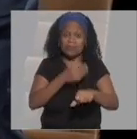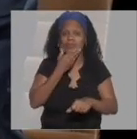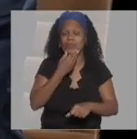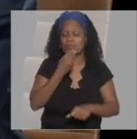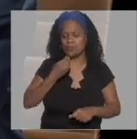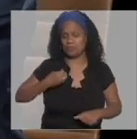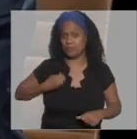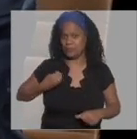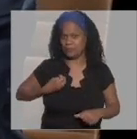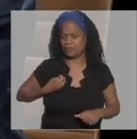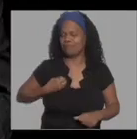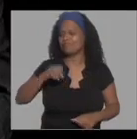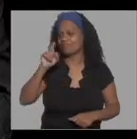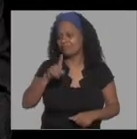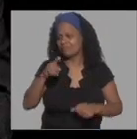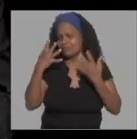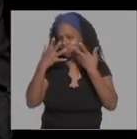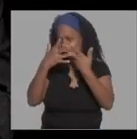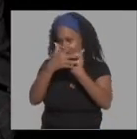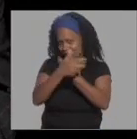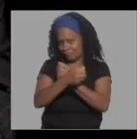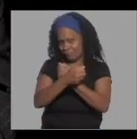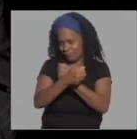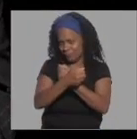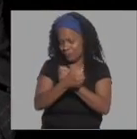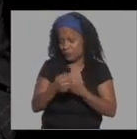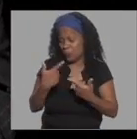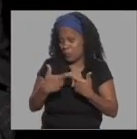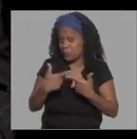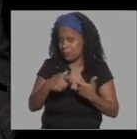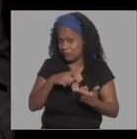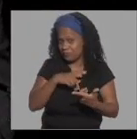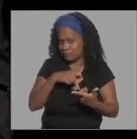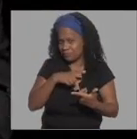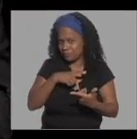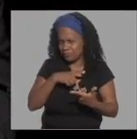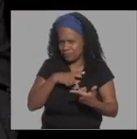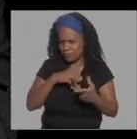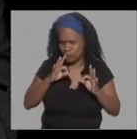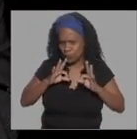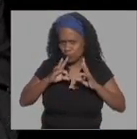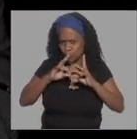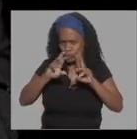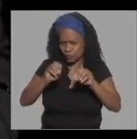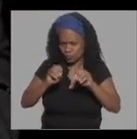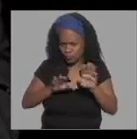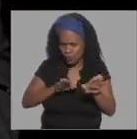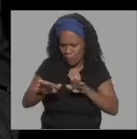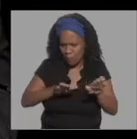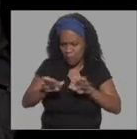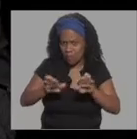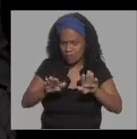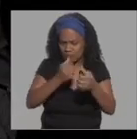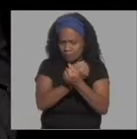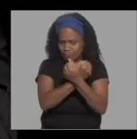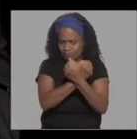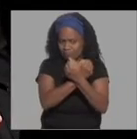homem vivia é incrível todo esse processo como você falou existia todo o movimento abolicionista